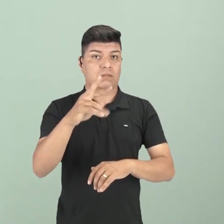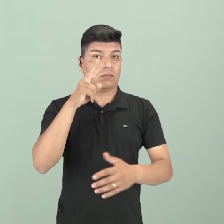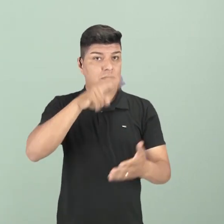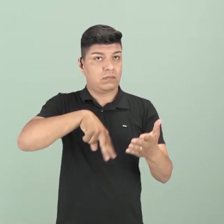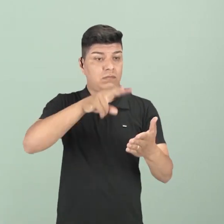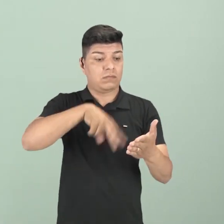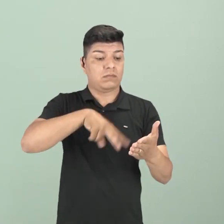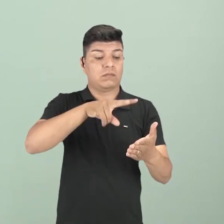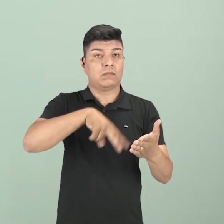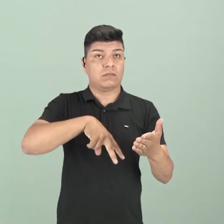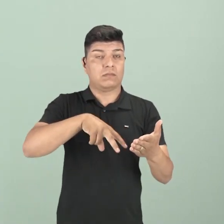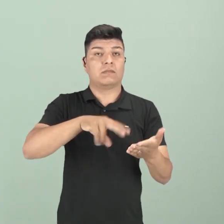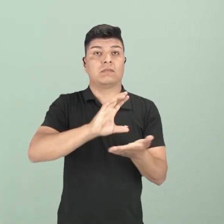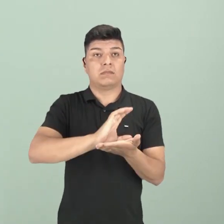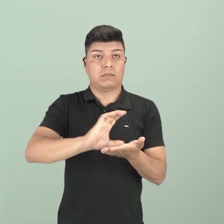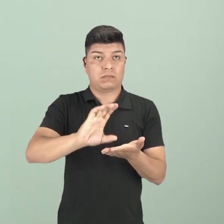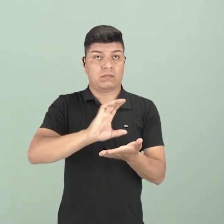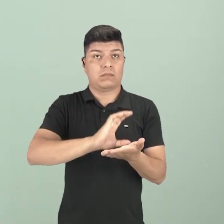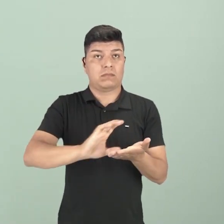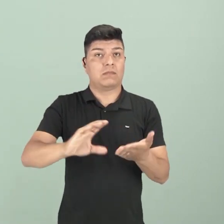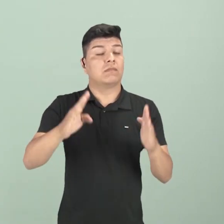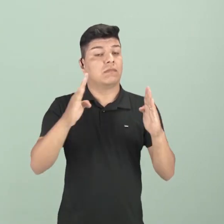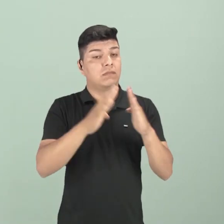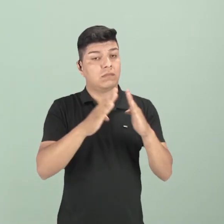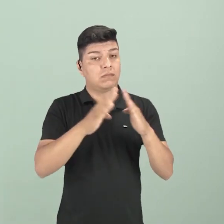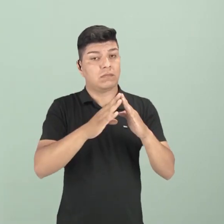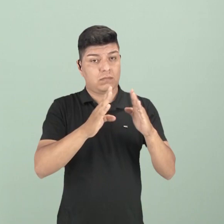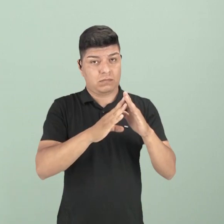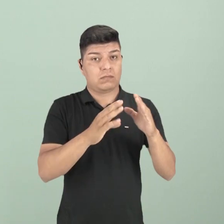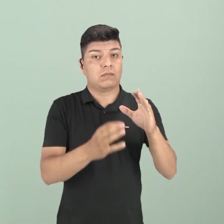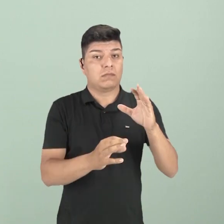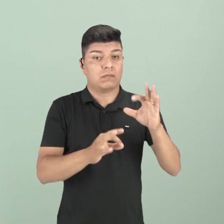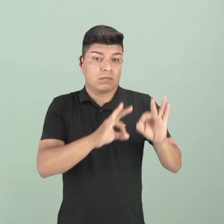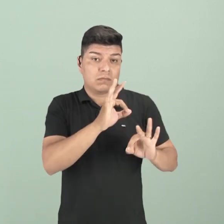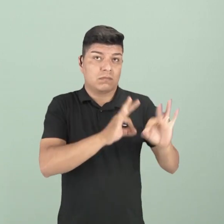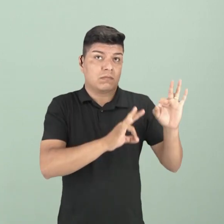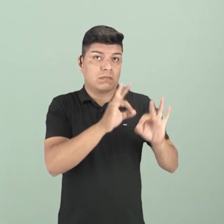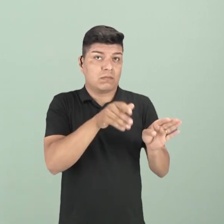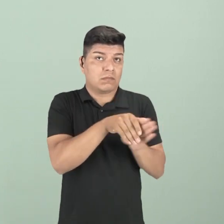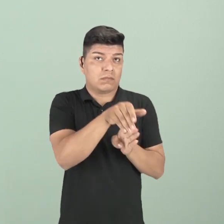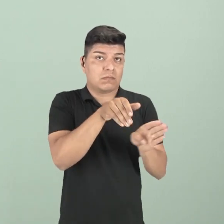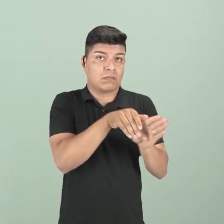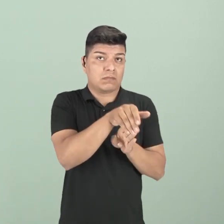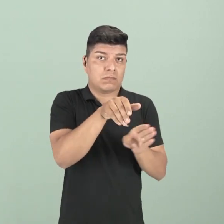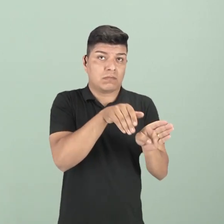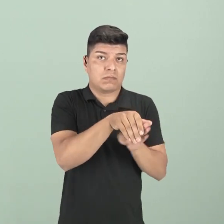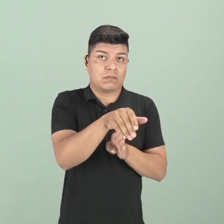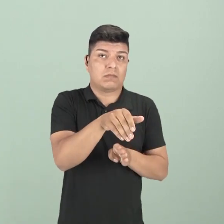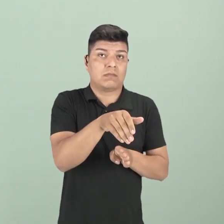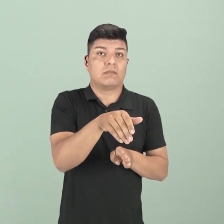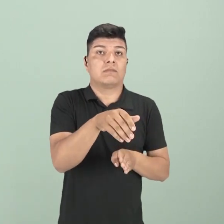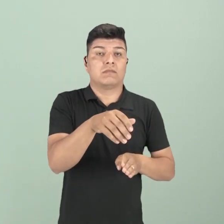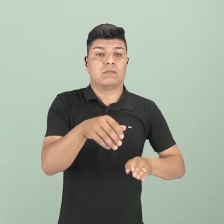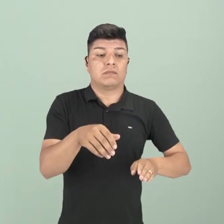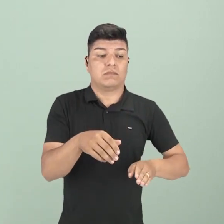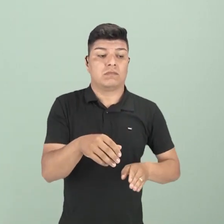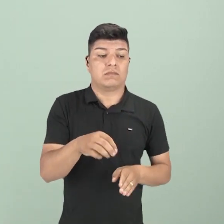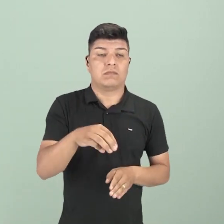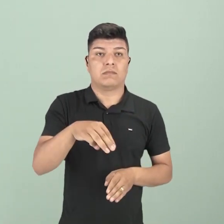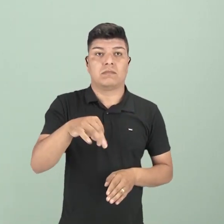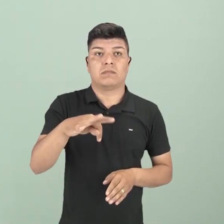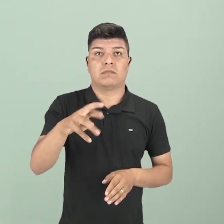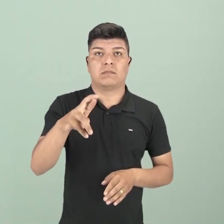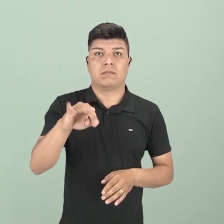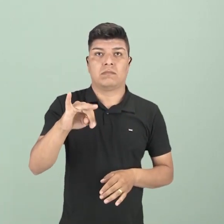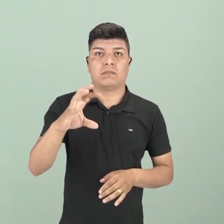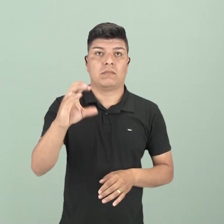ler, poderão ter fabricação caseira, de acordo com as orientações emitidas pelo Ministério da Saúde, salvo nos casos em que